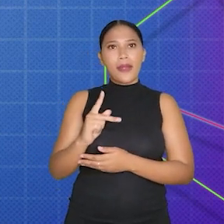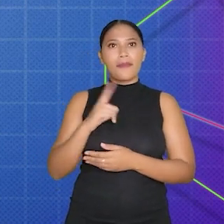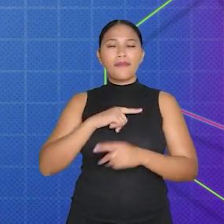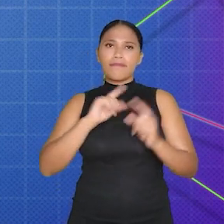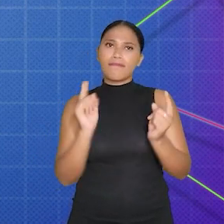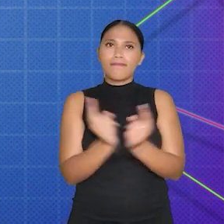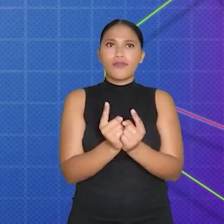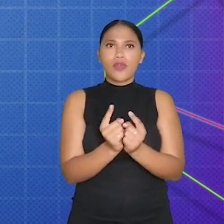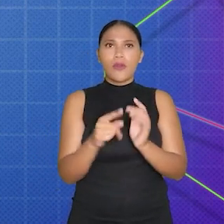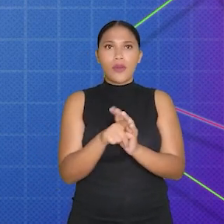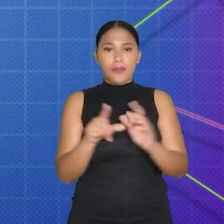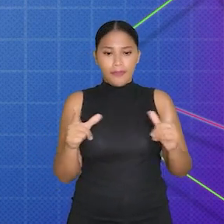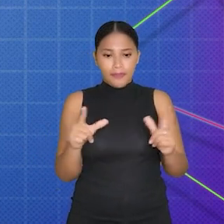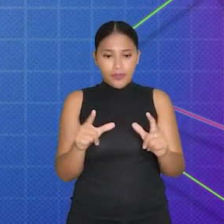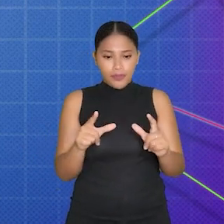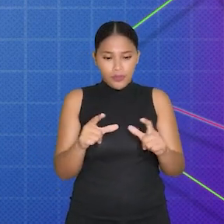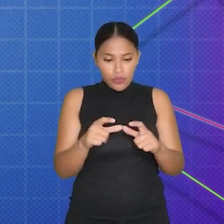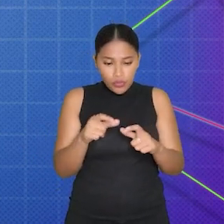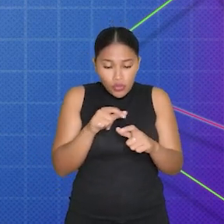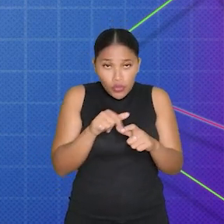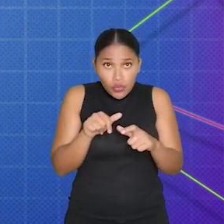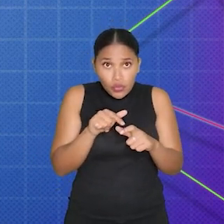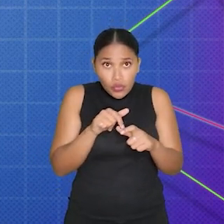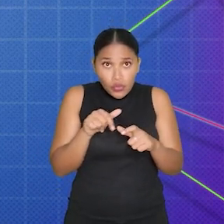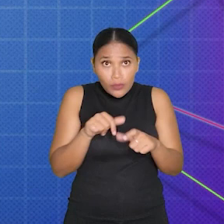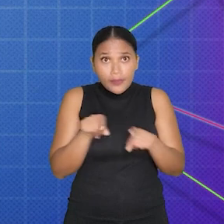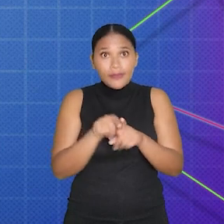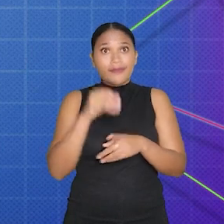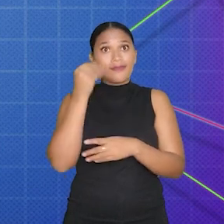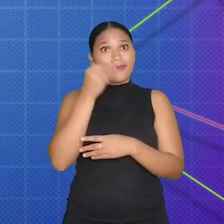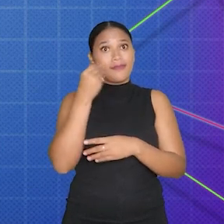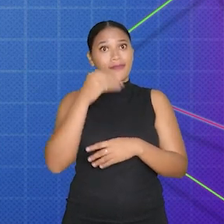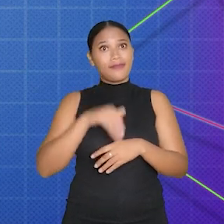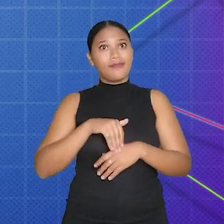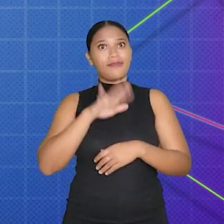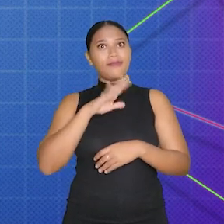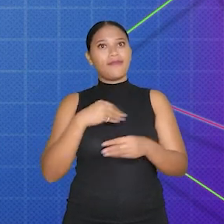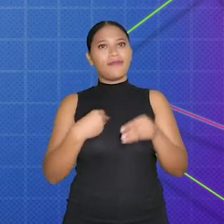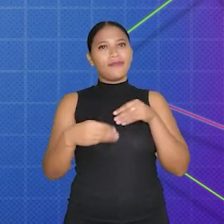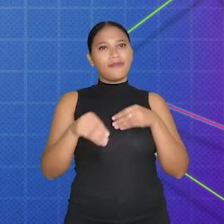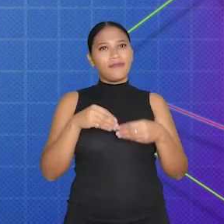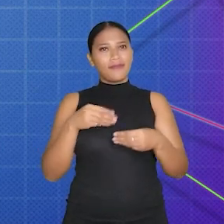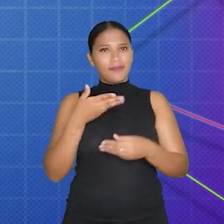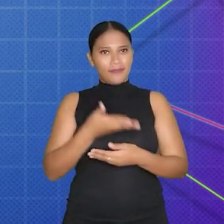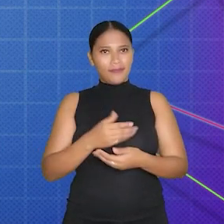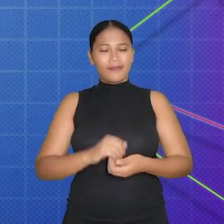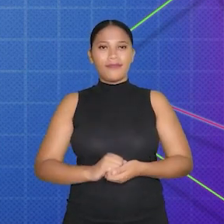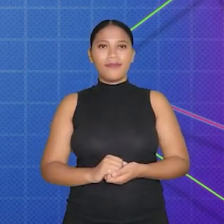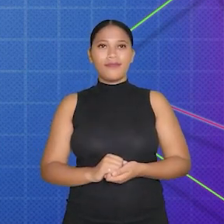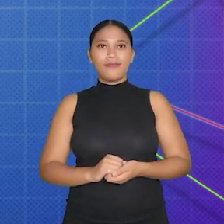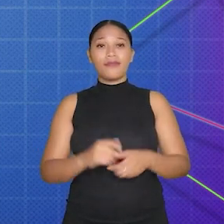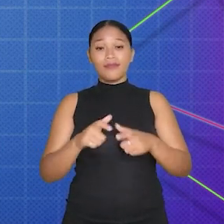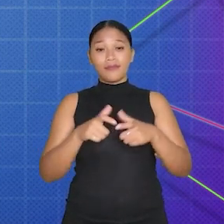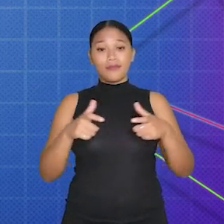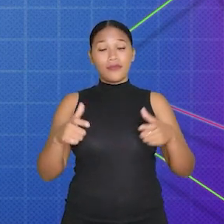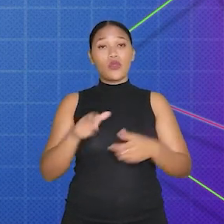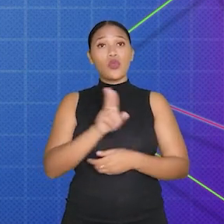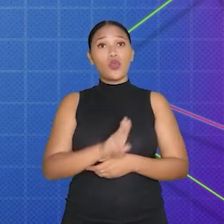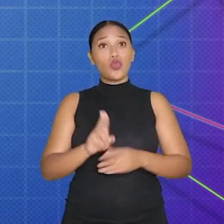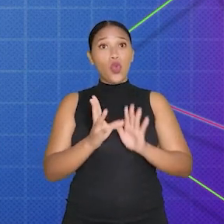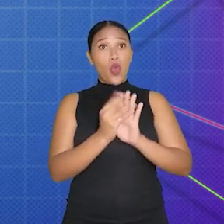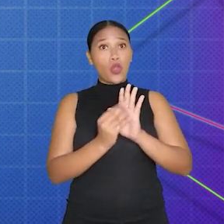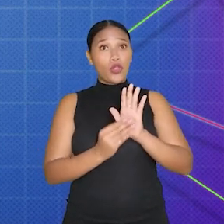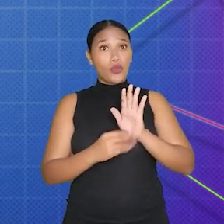e aplicativos que são otimizados para as telas menores e oferecem experiências de navegação amigáveis para dispositivos móveis.